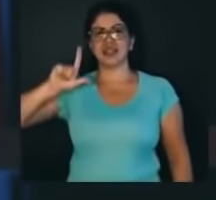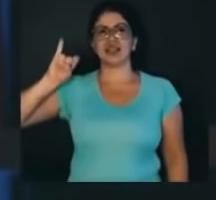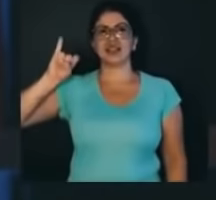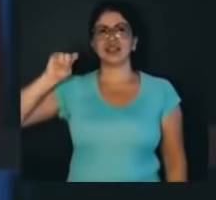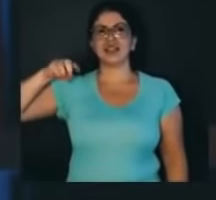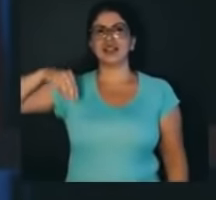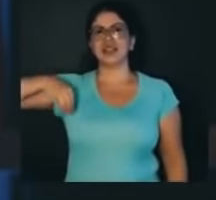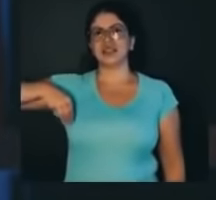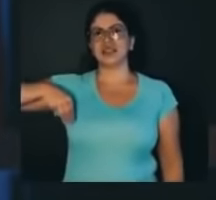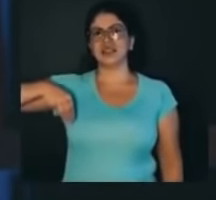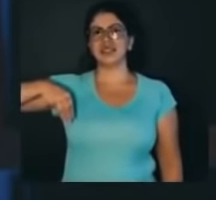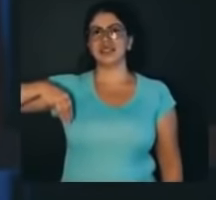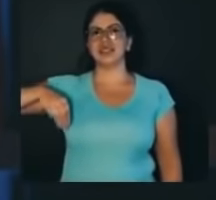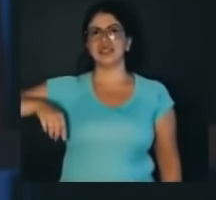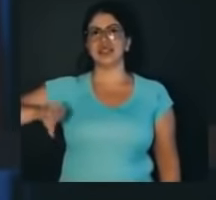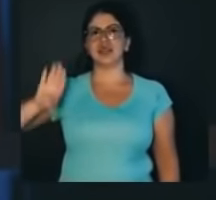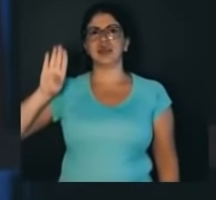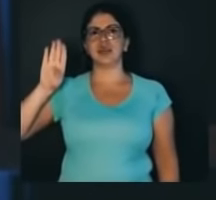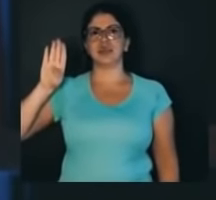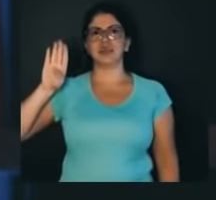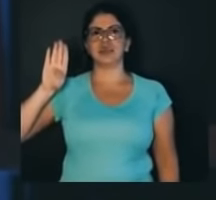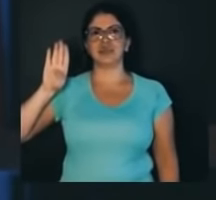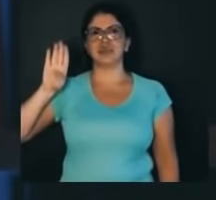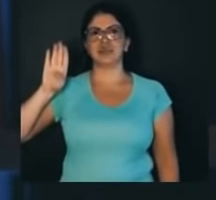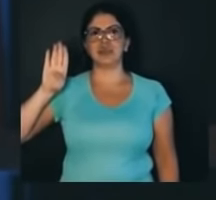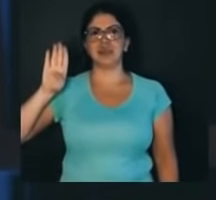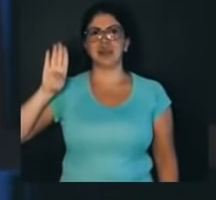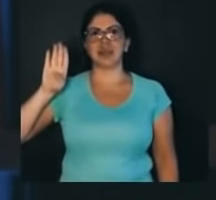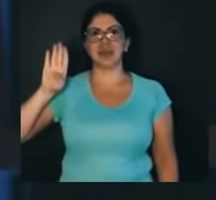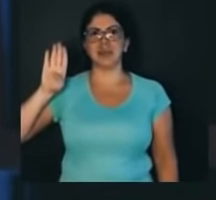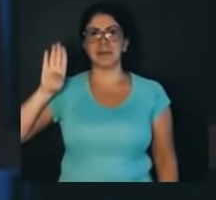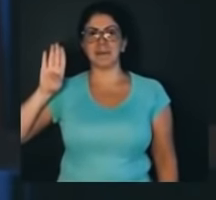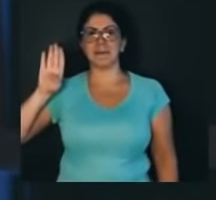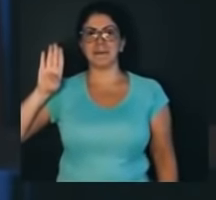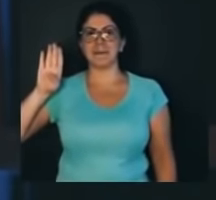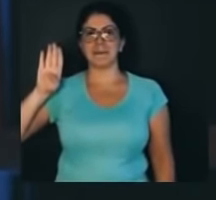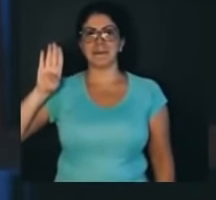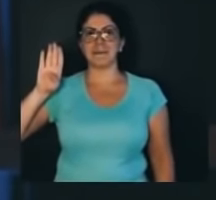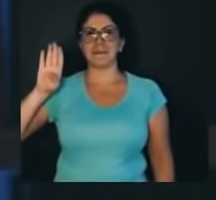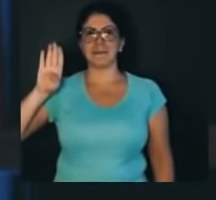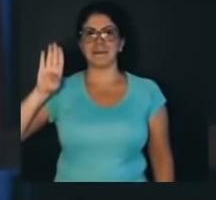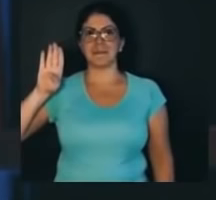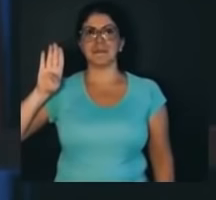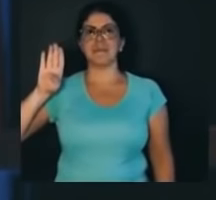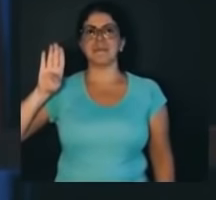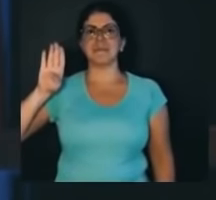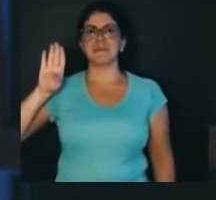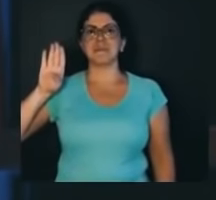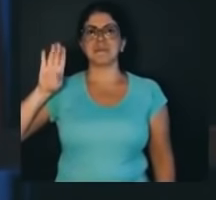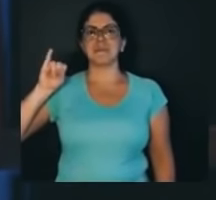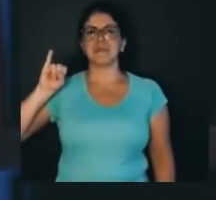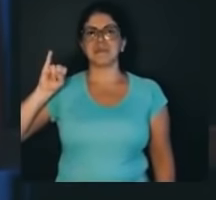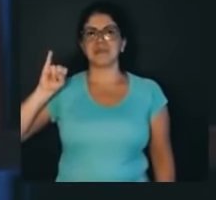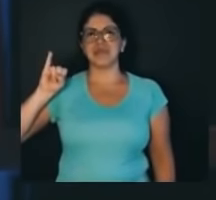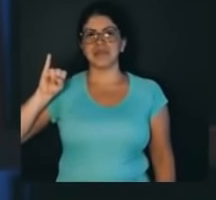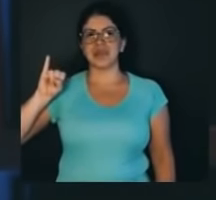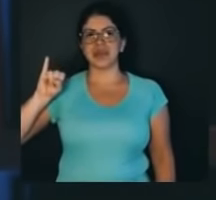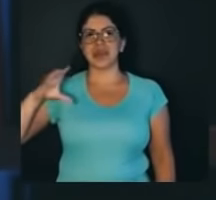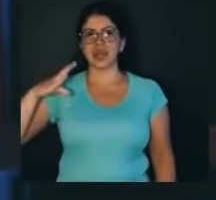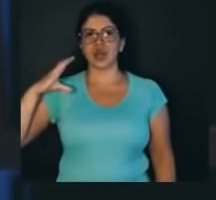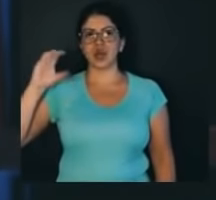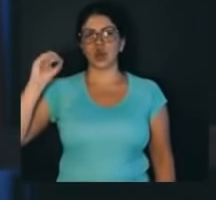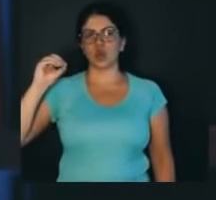emoção boa ou alguma emoção má é guardada neste lugar em especial. Então quando